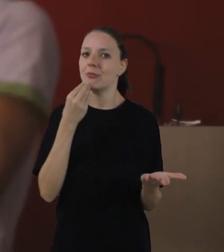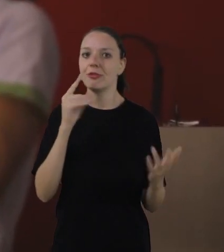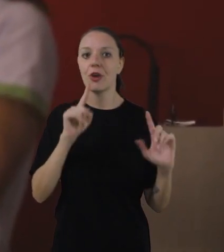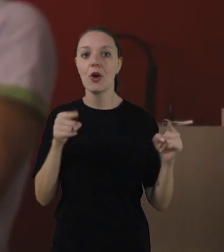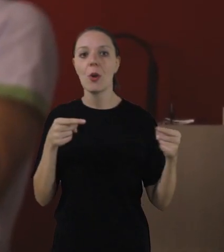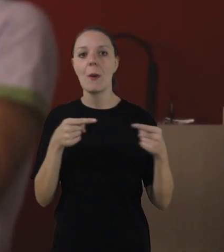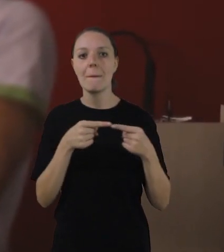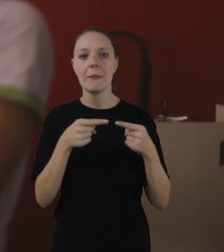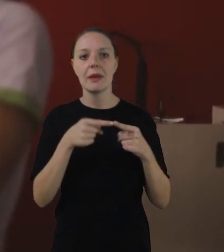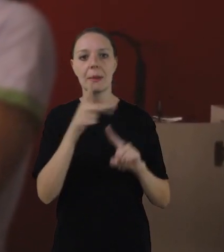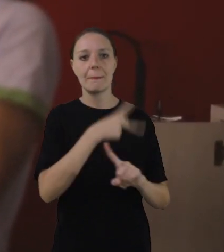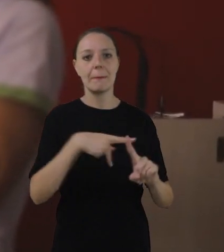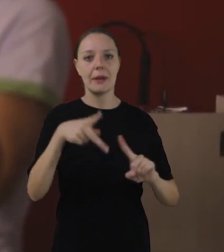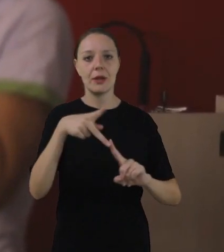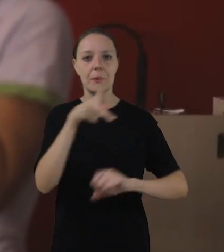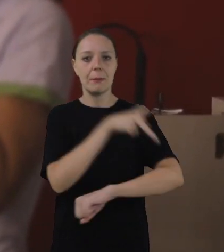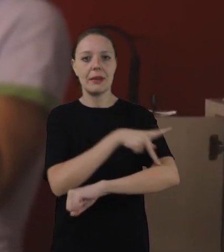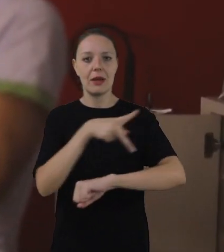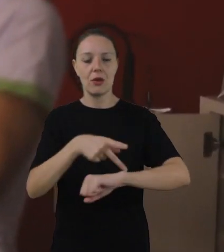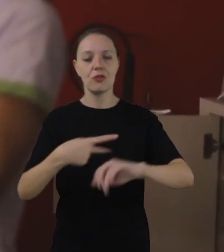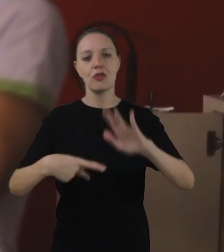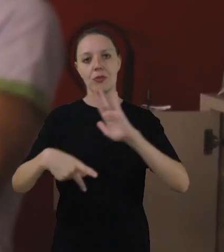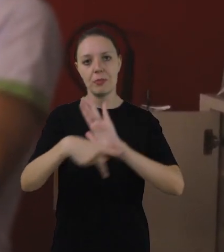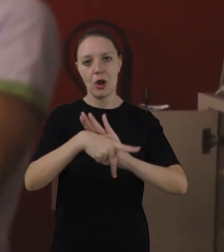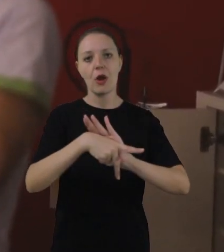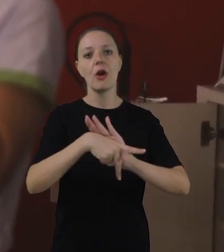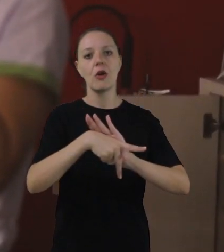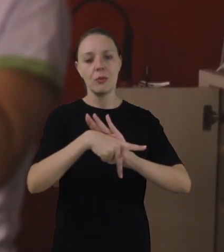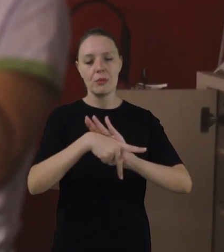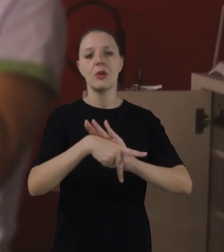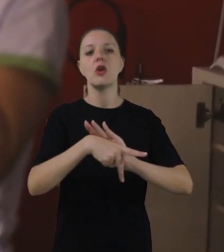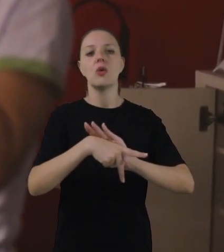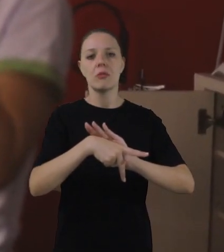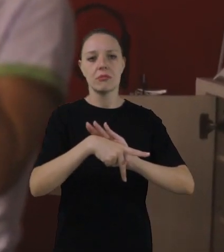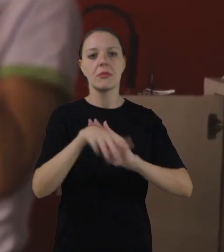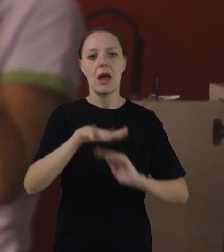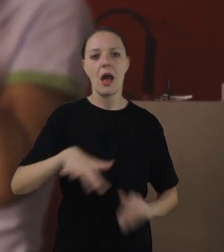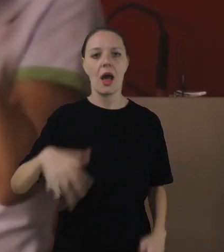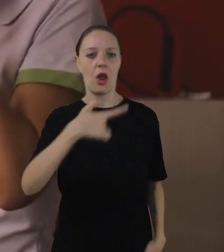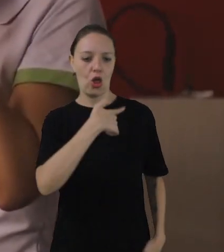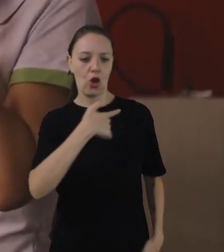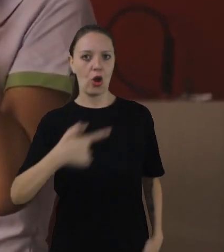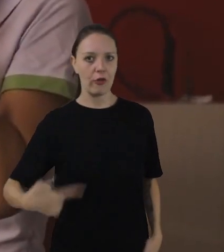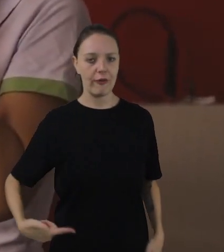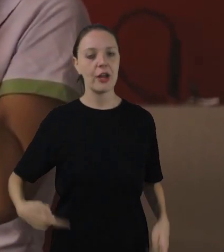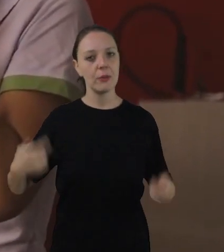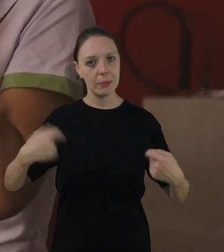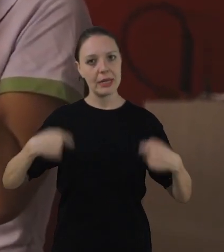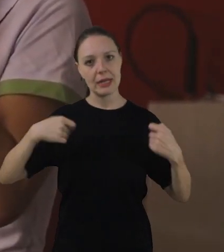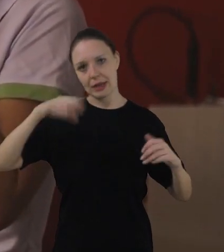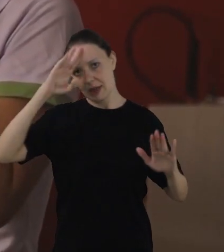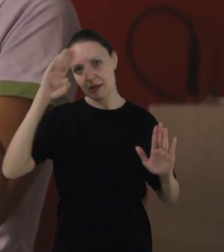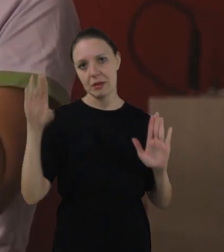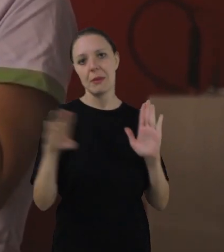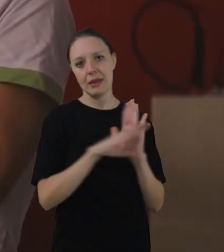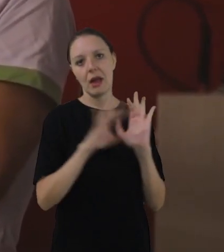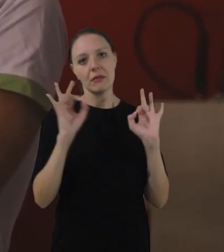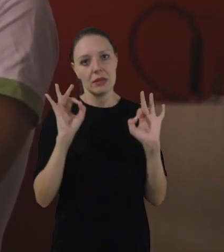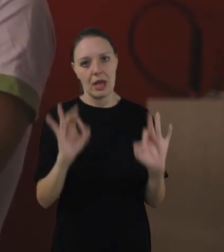o plano pedagógico que o governo, as escolas têm que cumprir com o plano pedagógico, né,